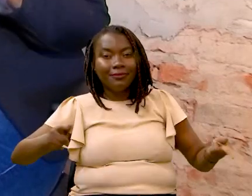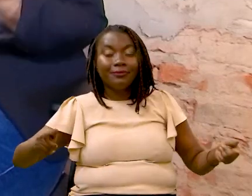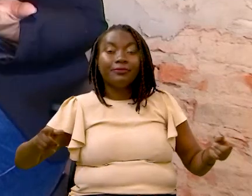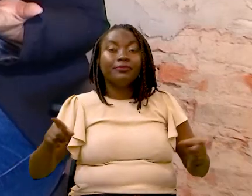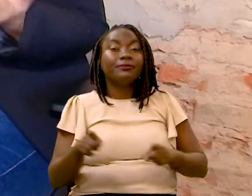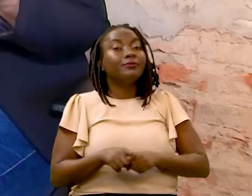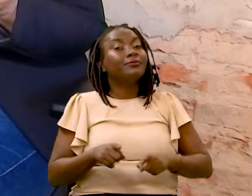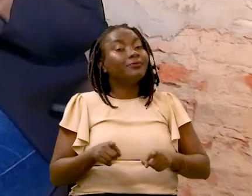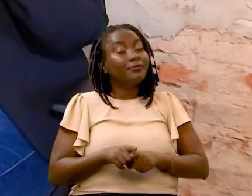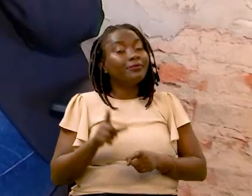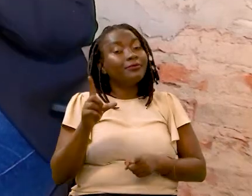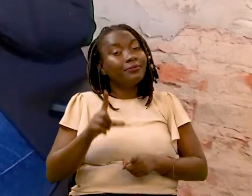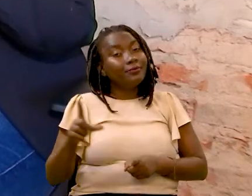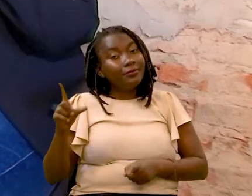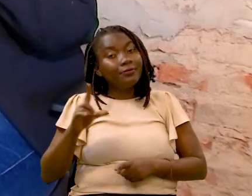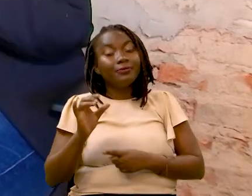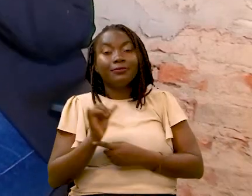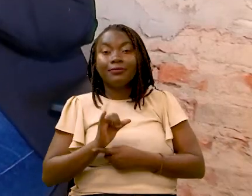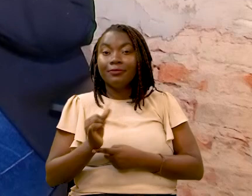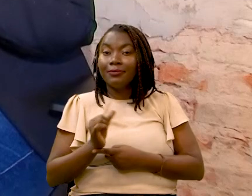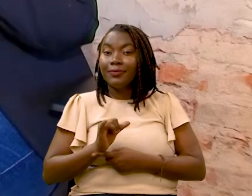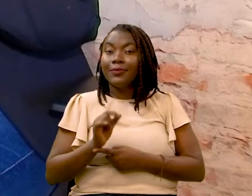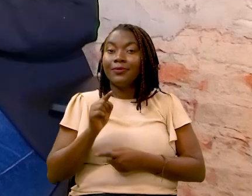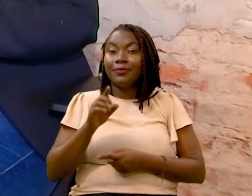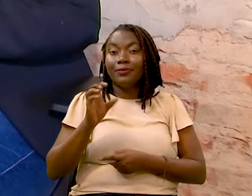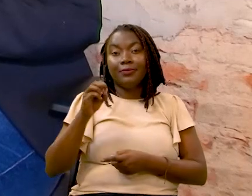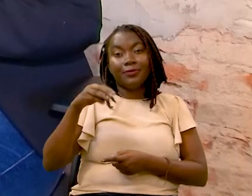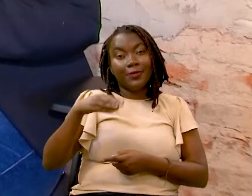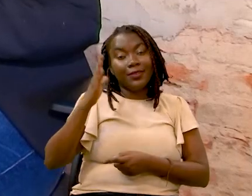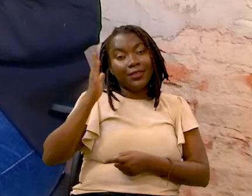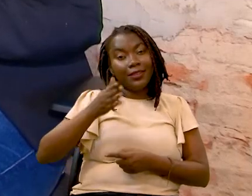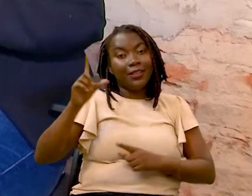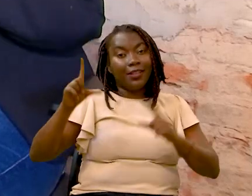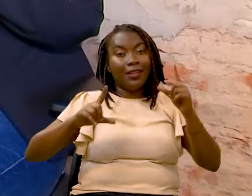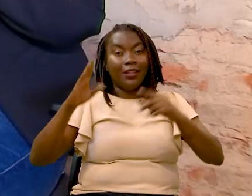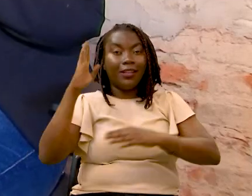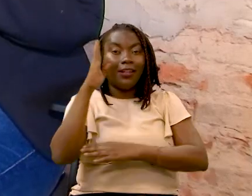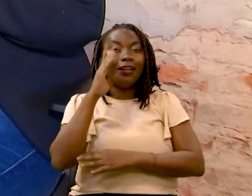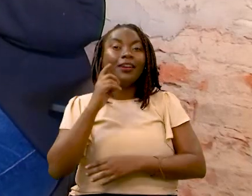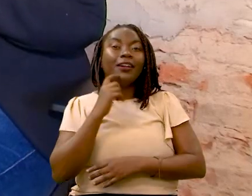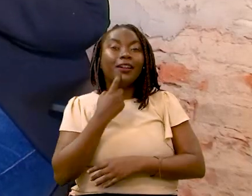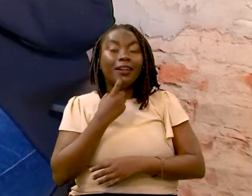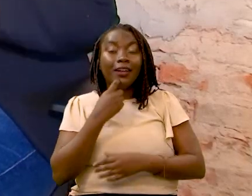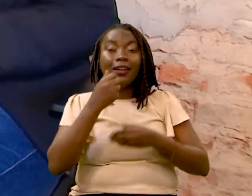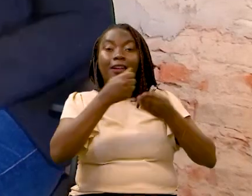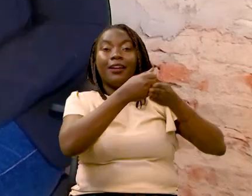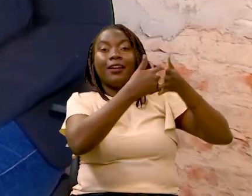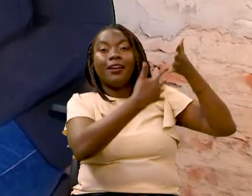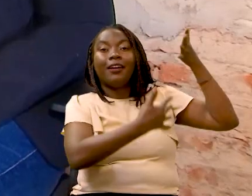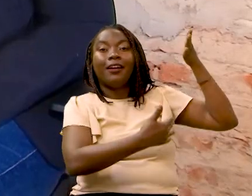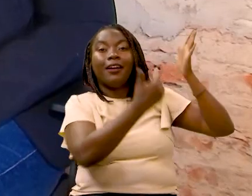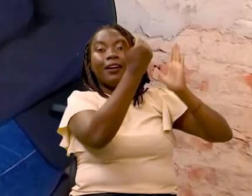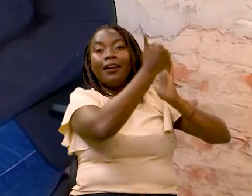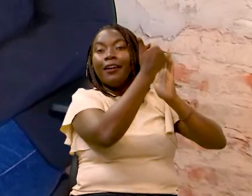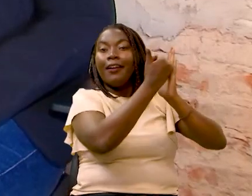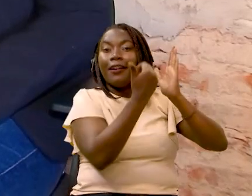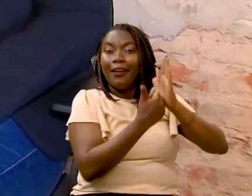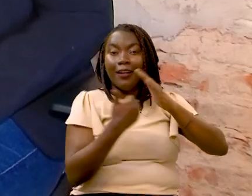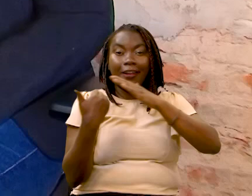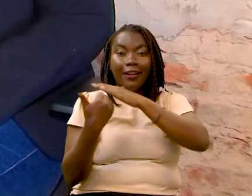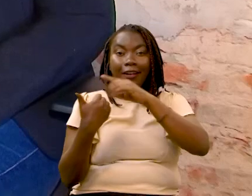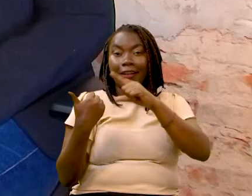virtual. Fora que, claro, entre no youtube.com/TV Câmara Campinas e lá você, na nossa playlist do Ser